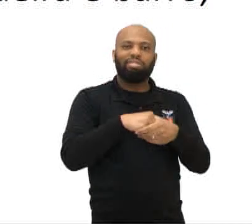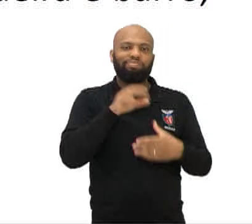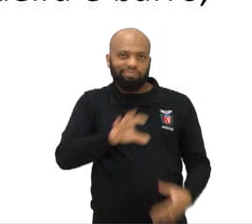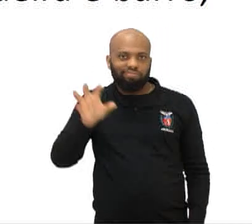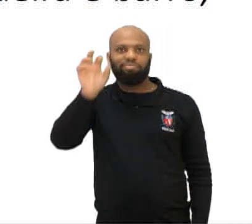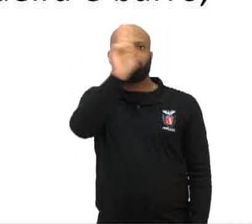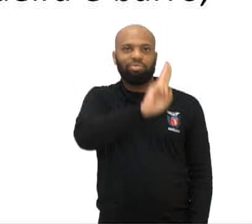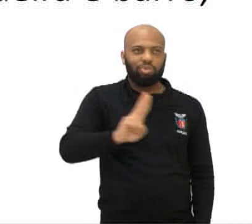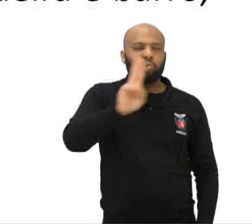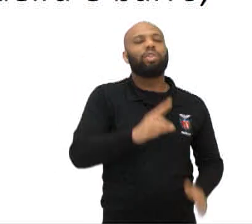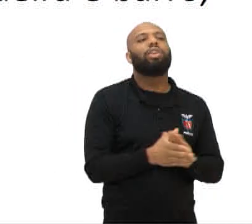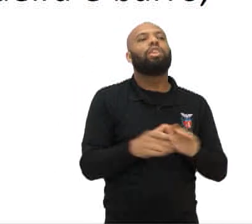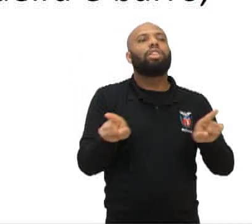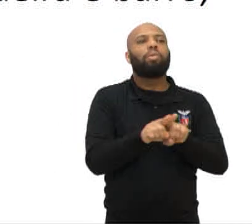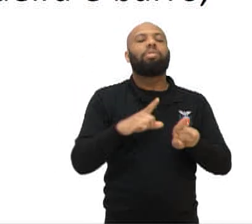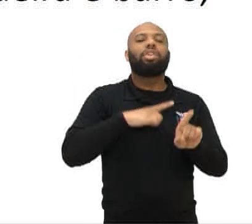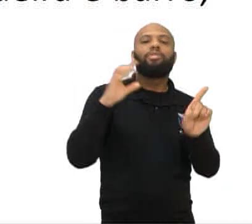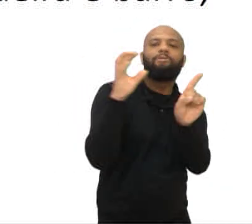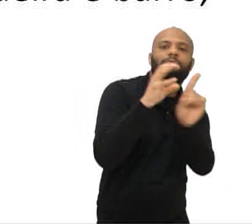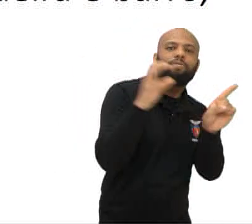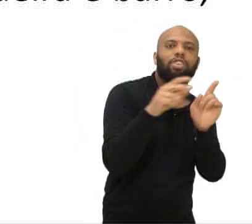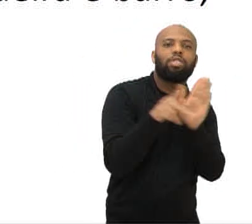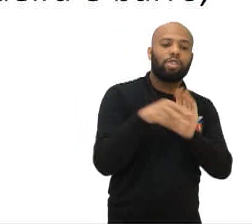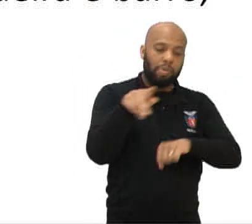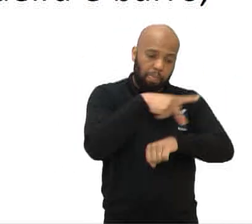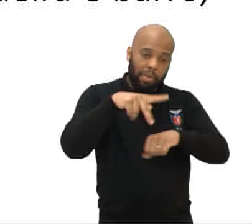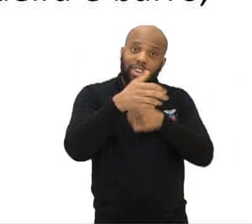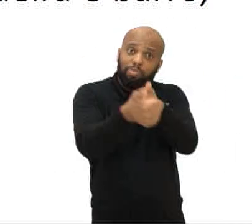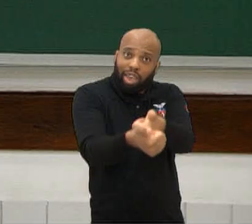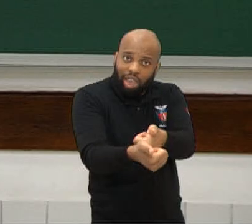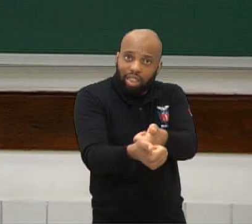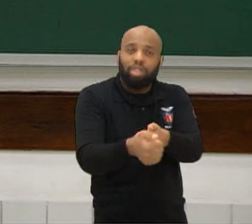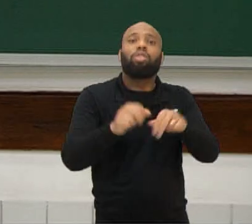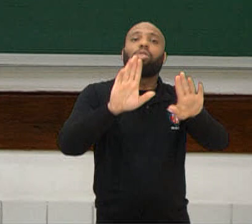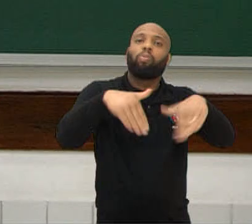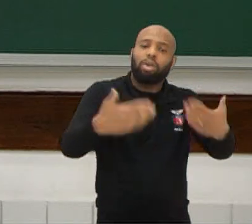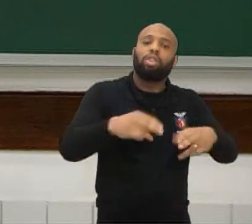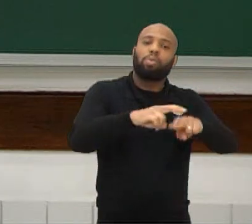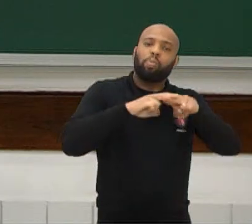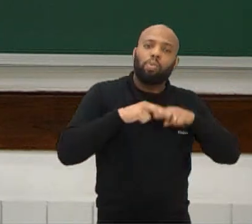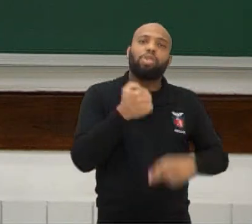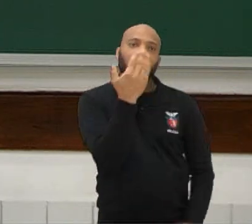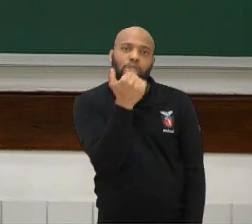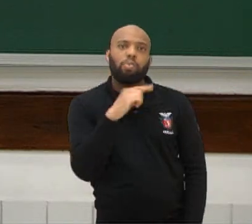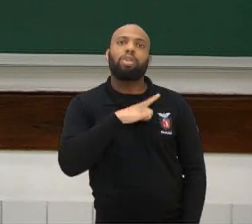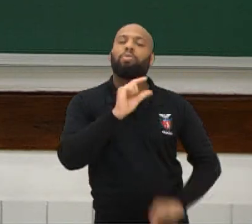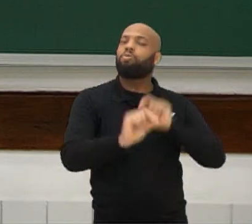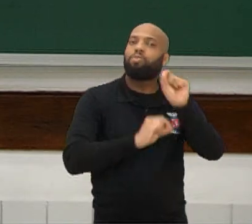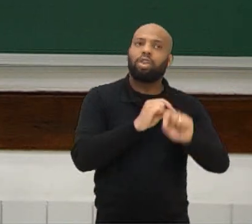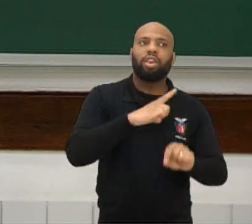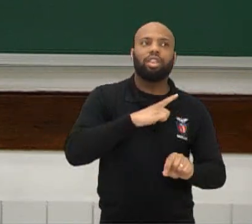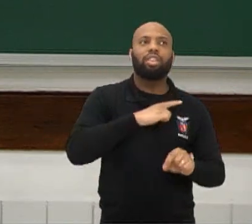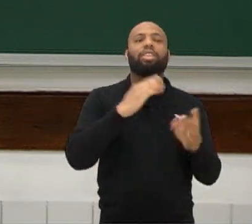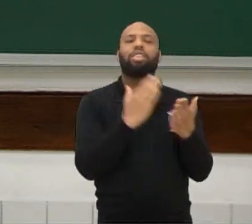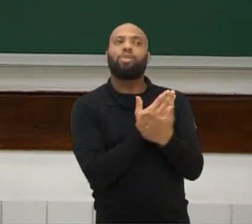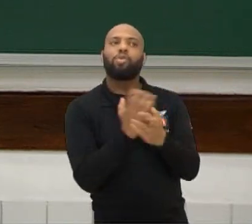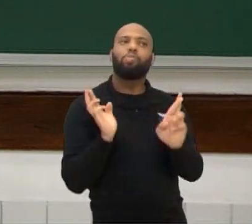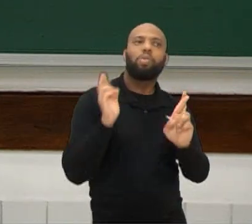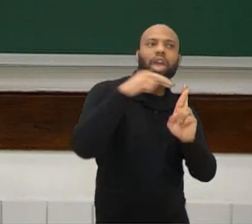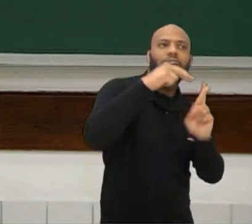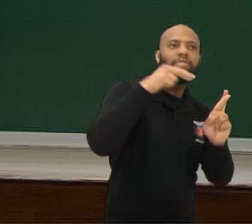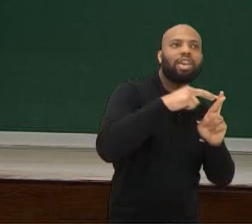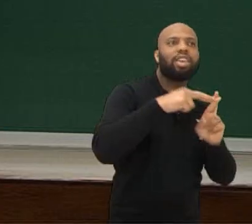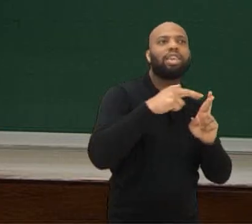culinária. Nós vamos ter a influência dos países vizinhos e por isso nos pratos nós temos a referência